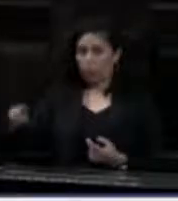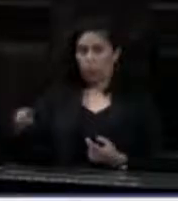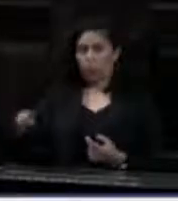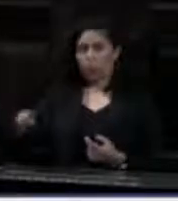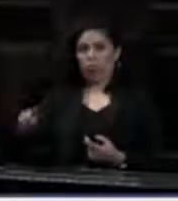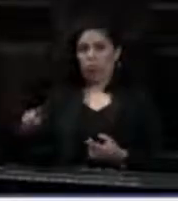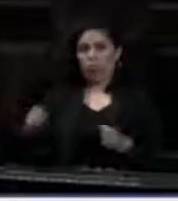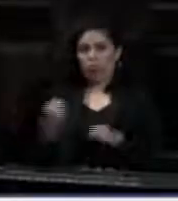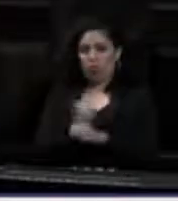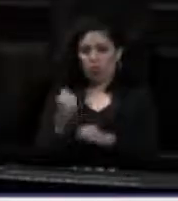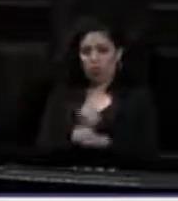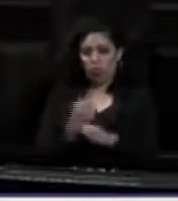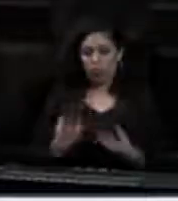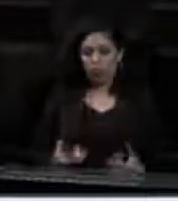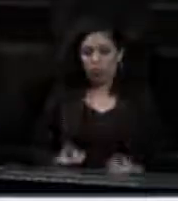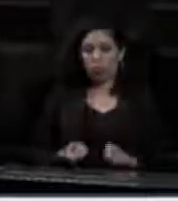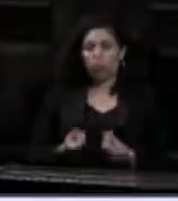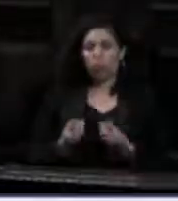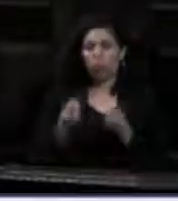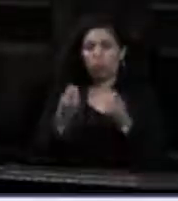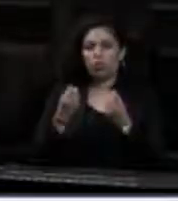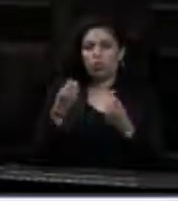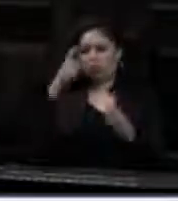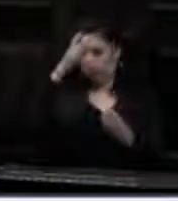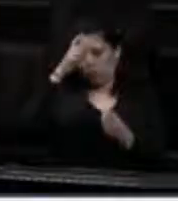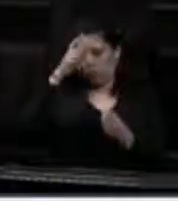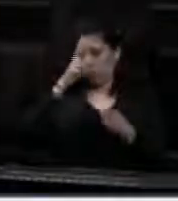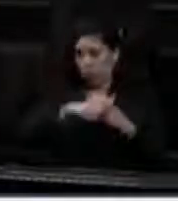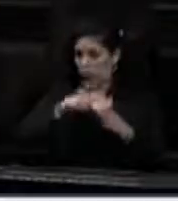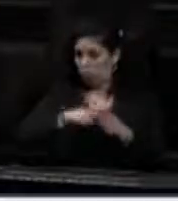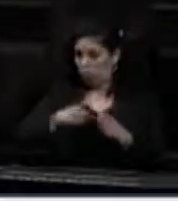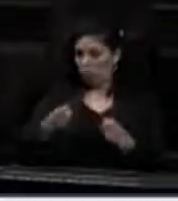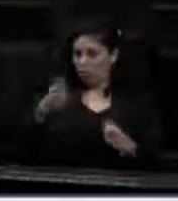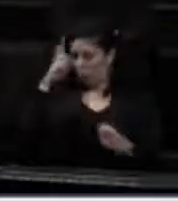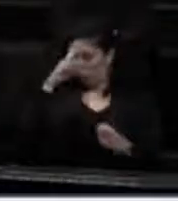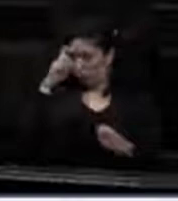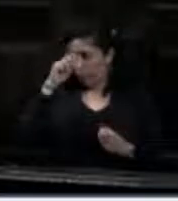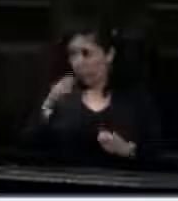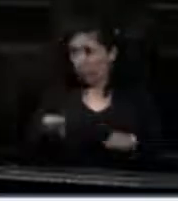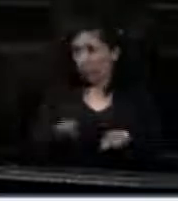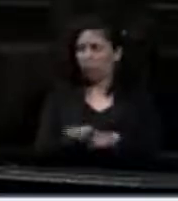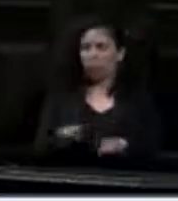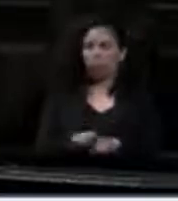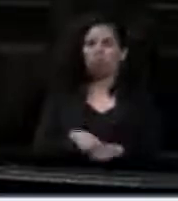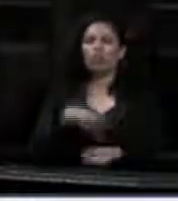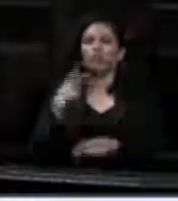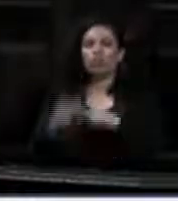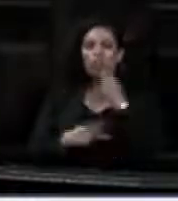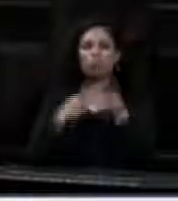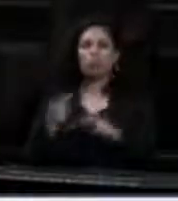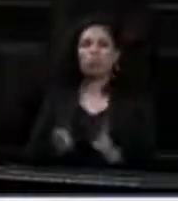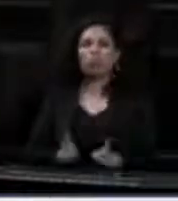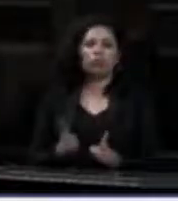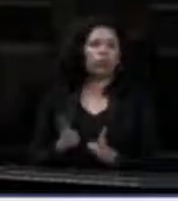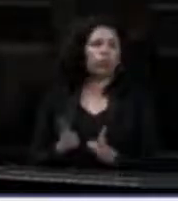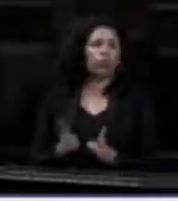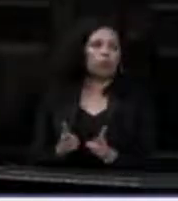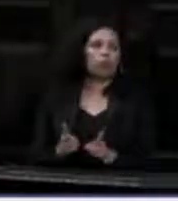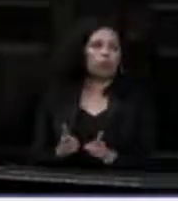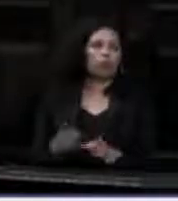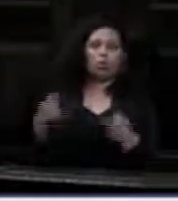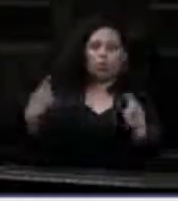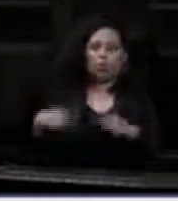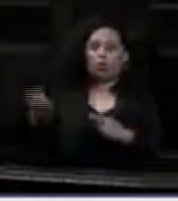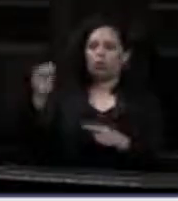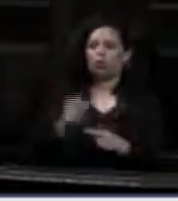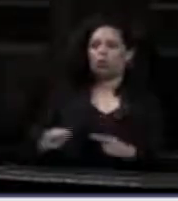na região serrana. Continuarei enfrentando, nesse momento, como estamos enfrentando no